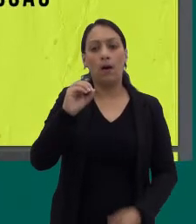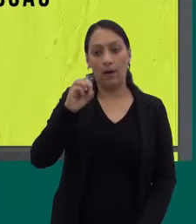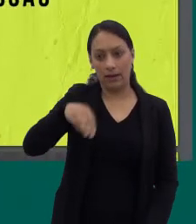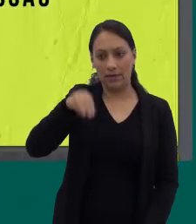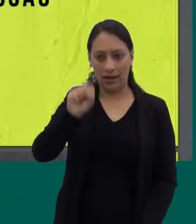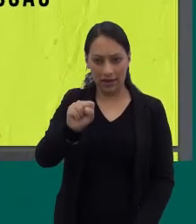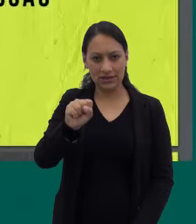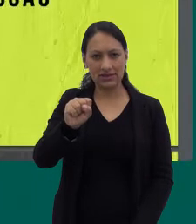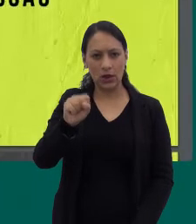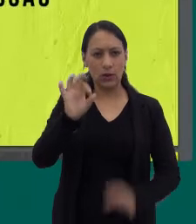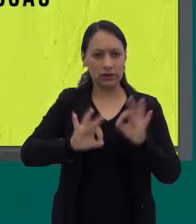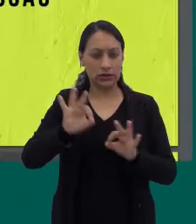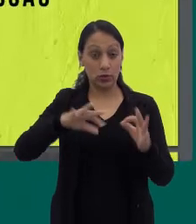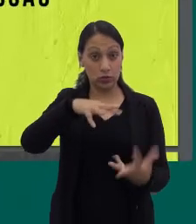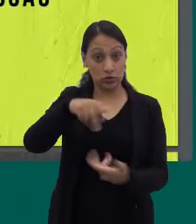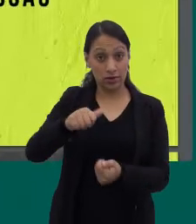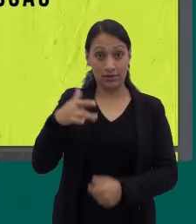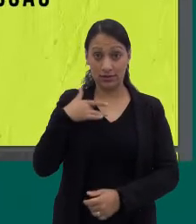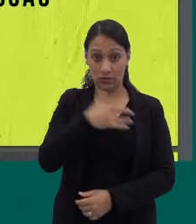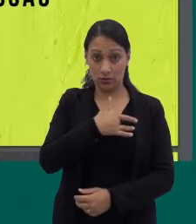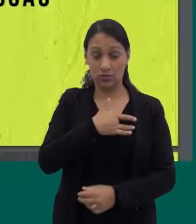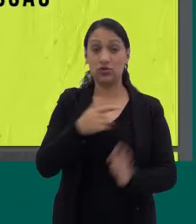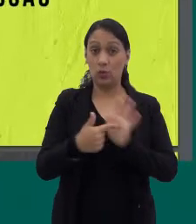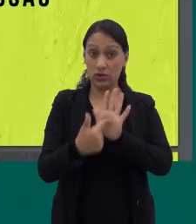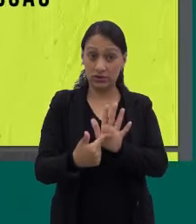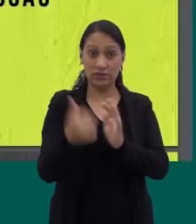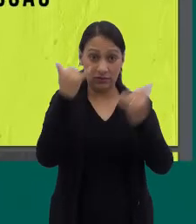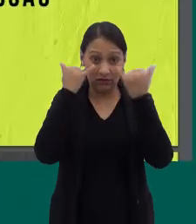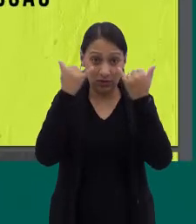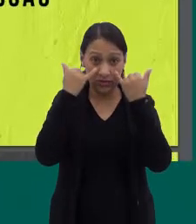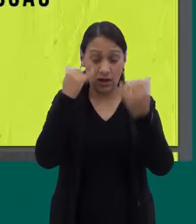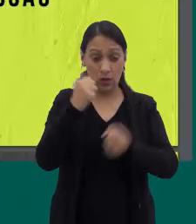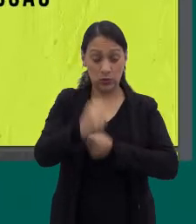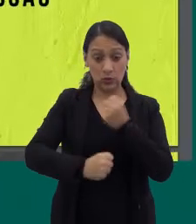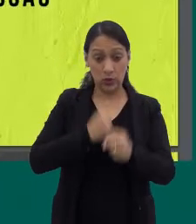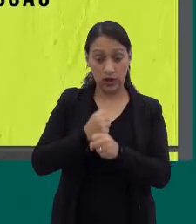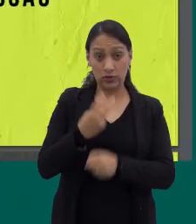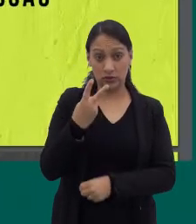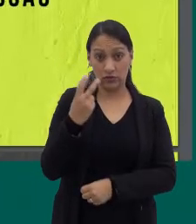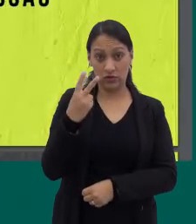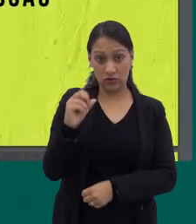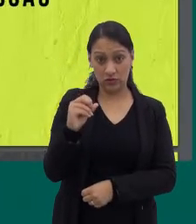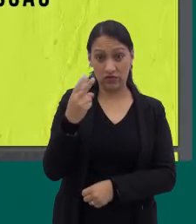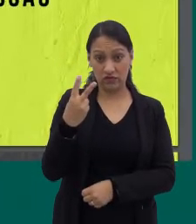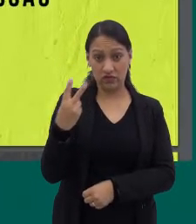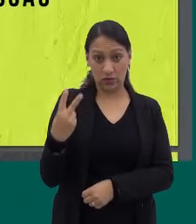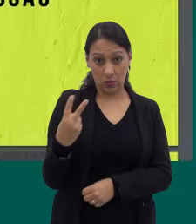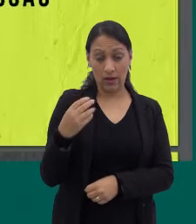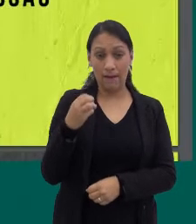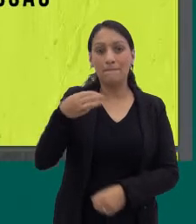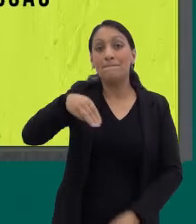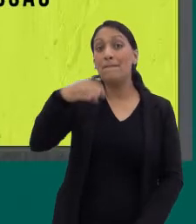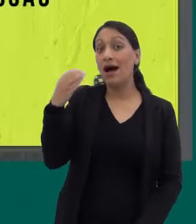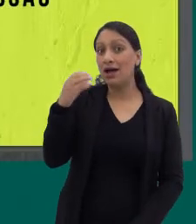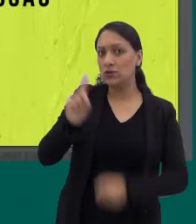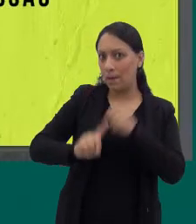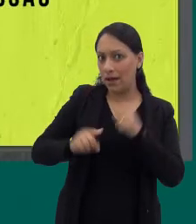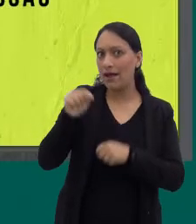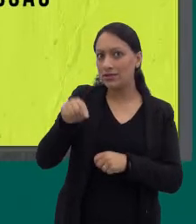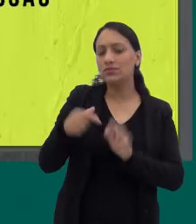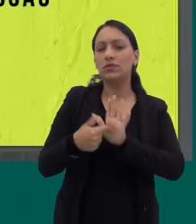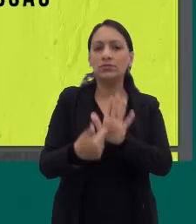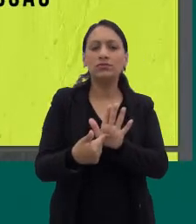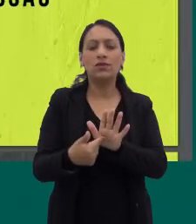Organização Mundial da Saúde, é um dado agora de 2022, inclusive de março desse ano, o Brasil é considerado o país